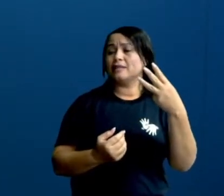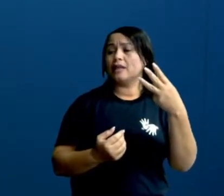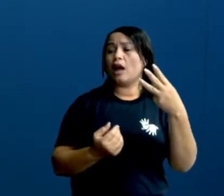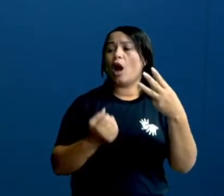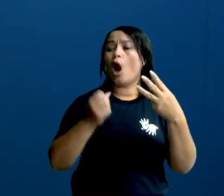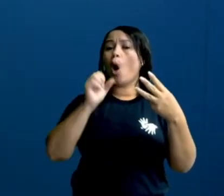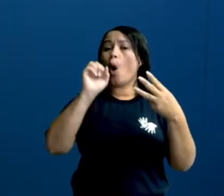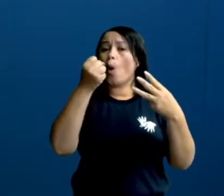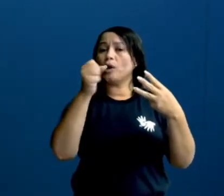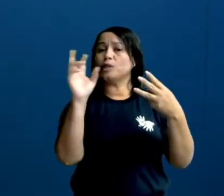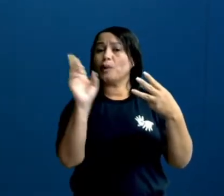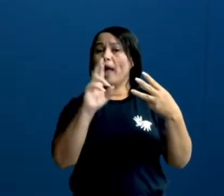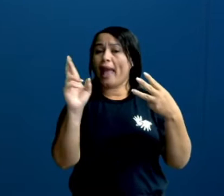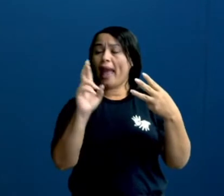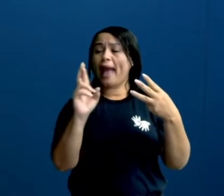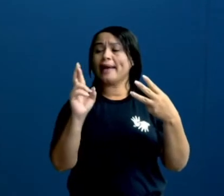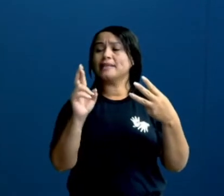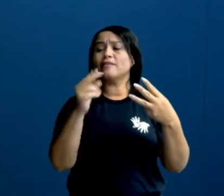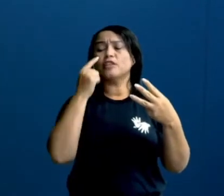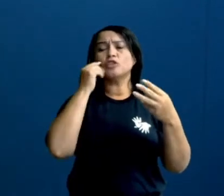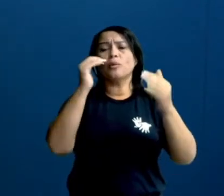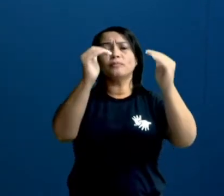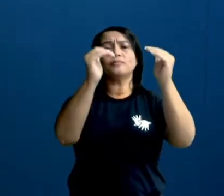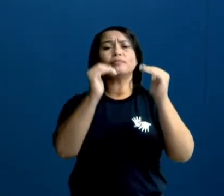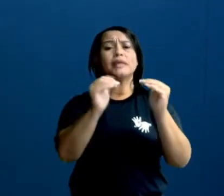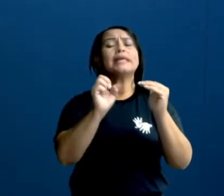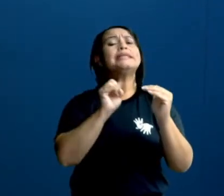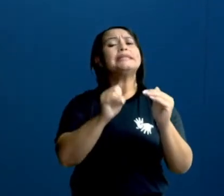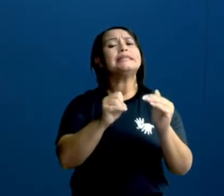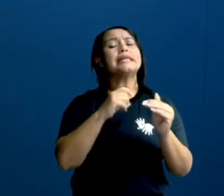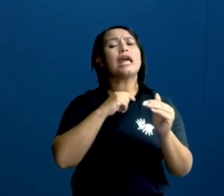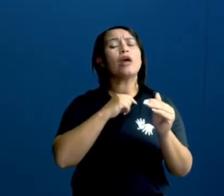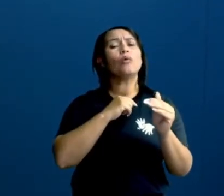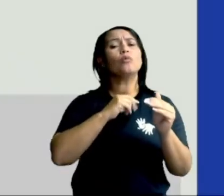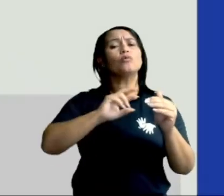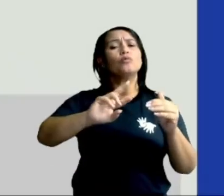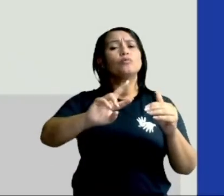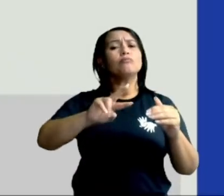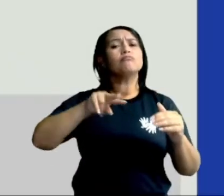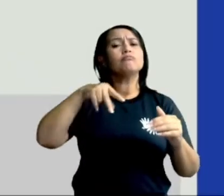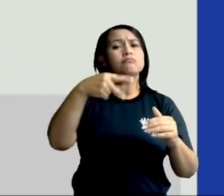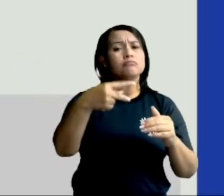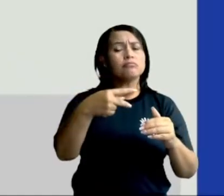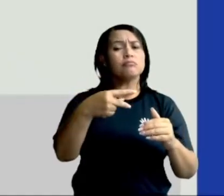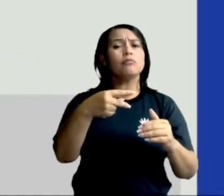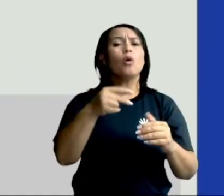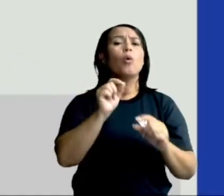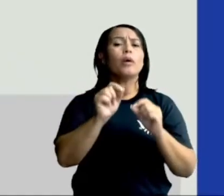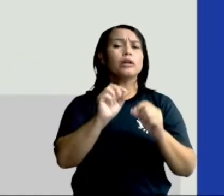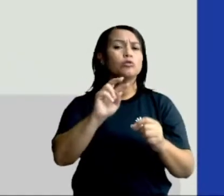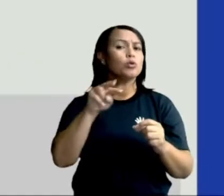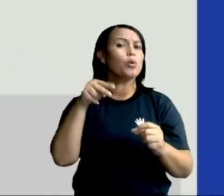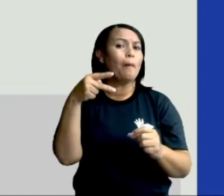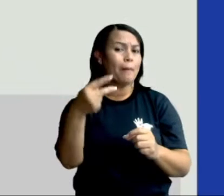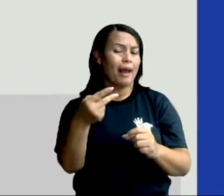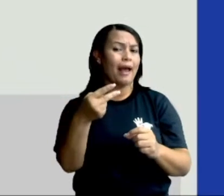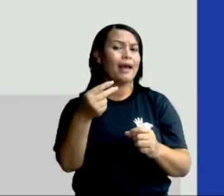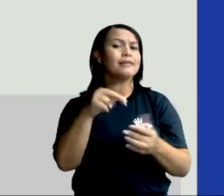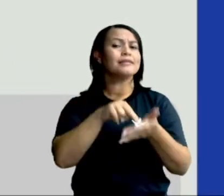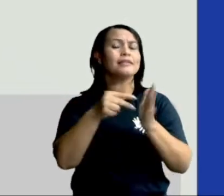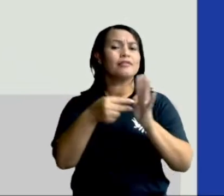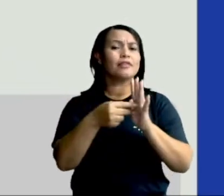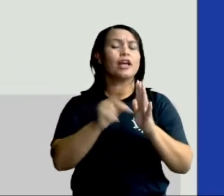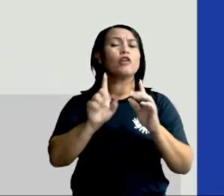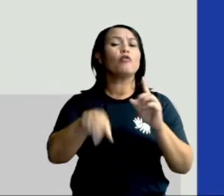R$ 8,00. Então, vê só. Se eu dobrar, ou seja, se eu for dobrar, eu estou fazendo o quê?